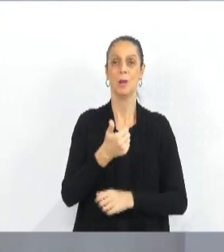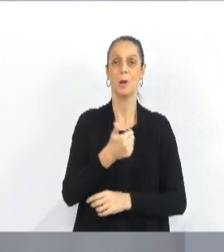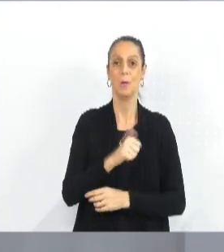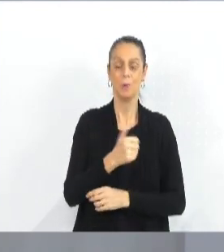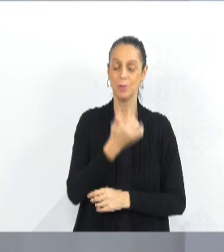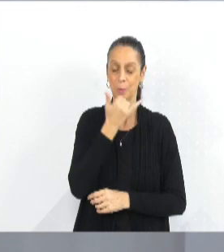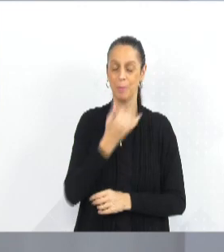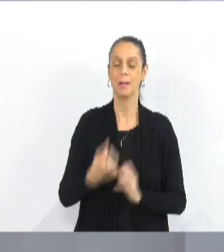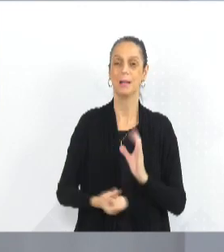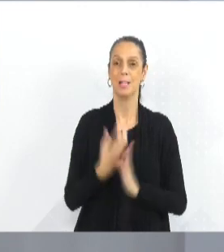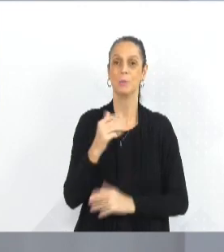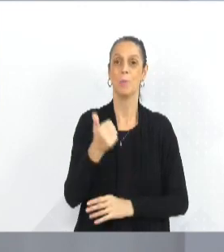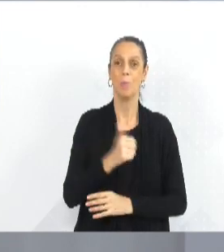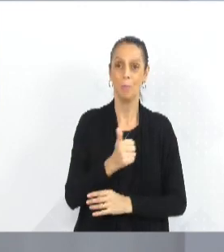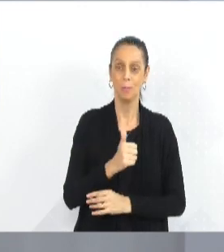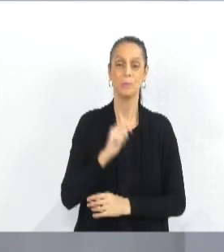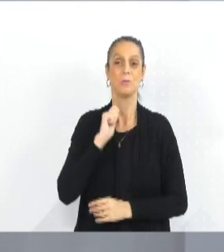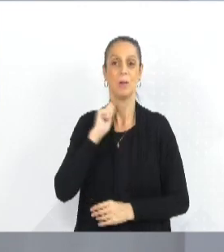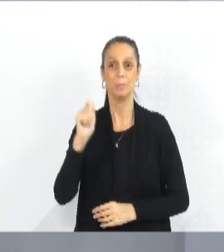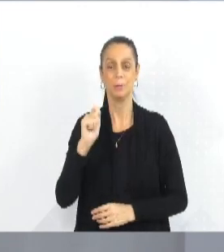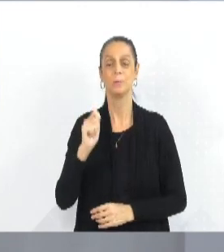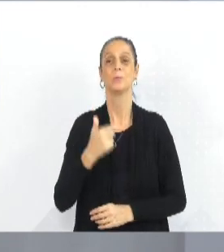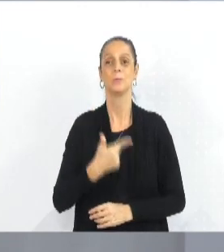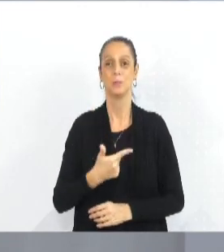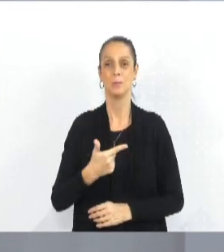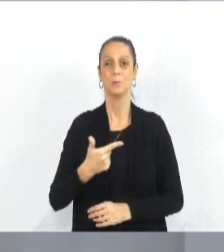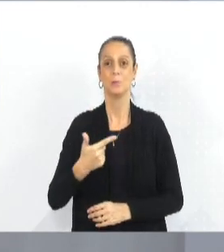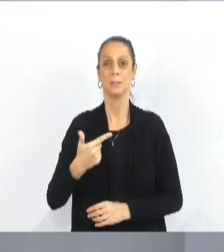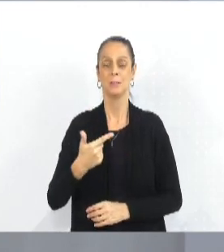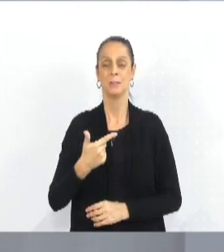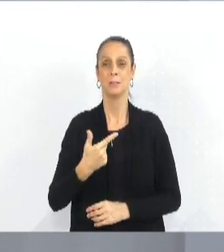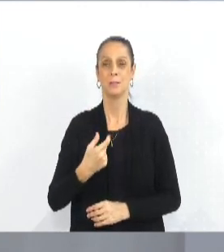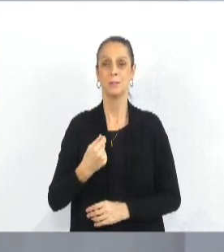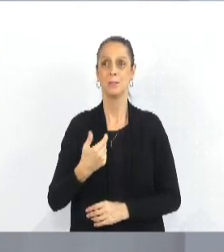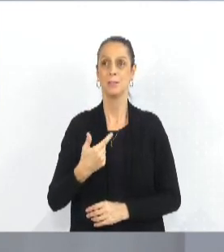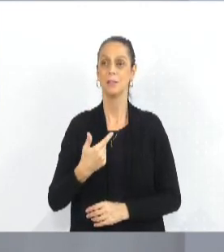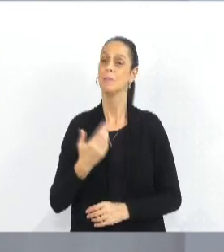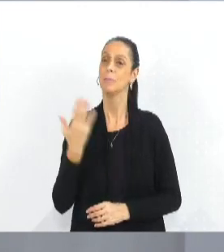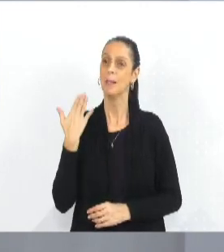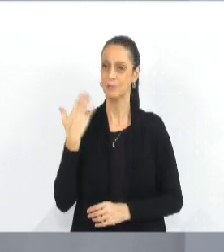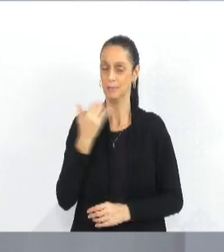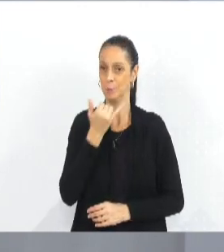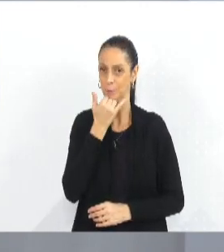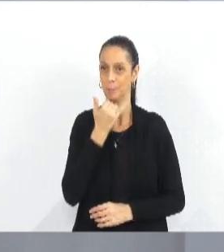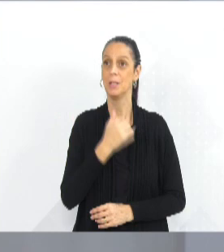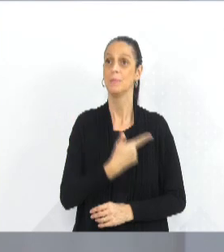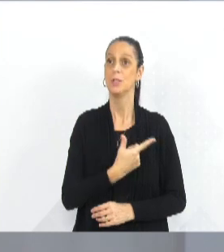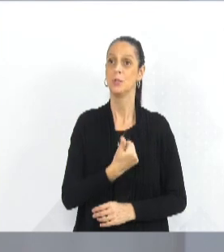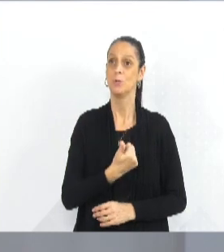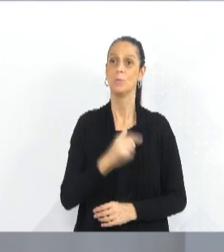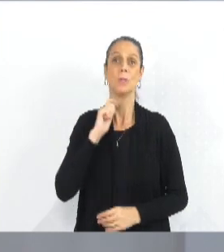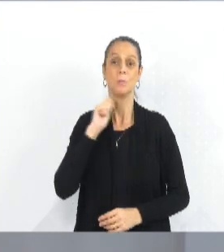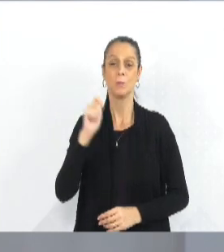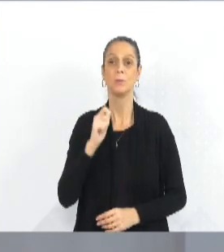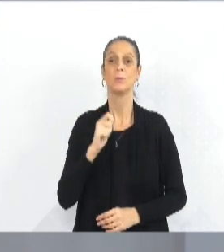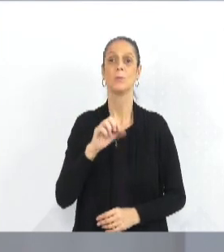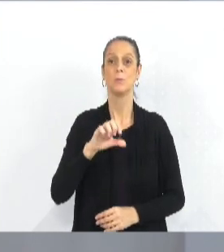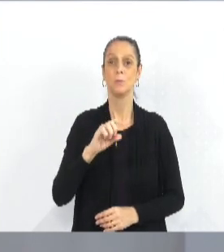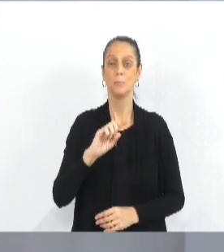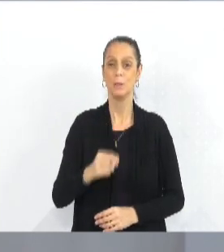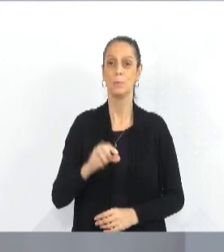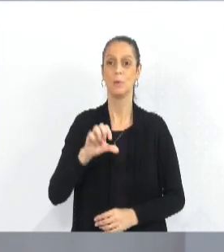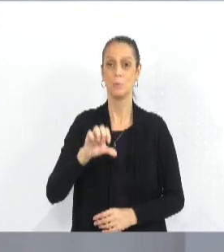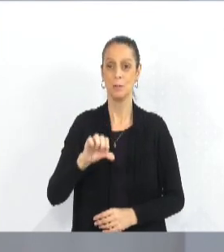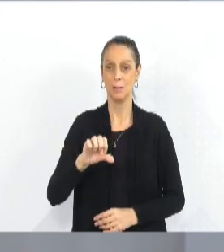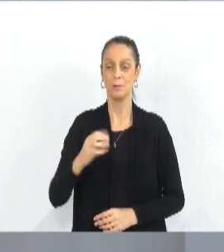de 1939. Sua história está entrelaçada com a cidade de Blumenau. Em 21 de abril de 1940, o